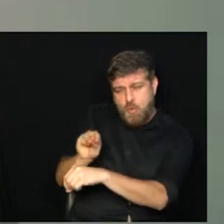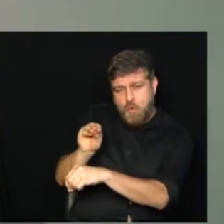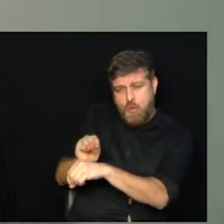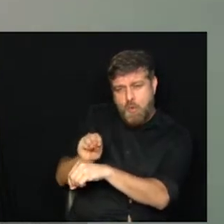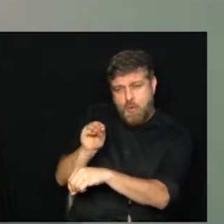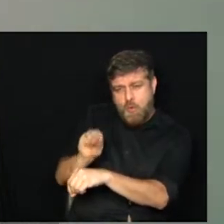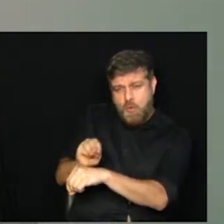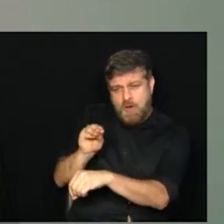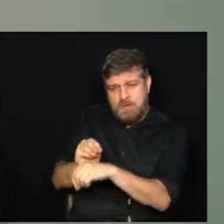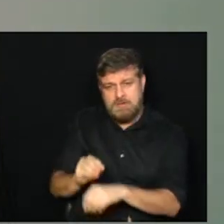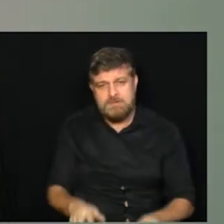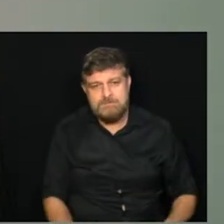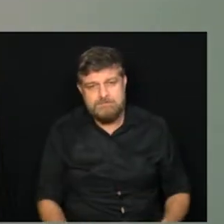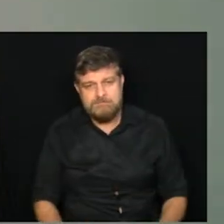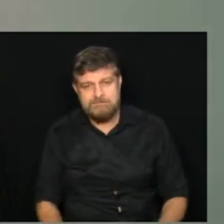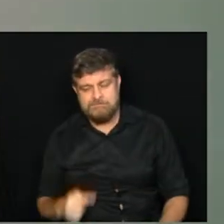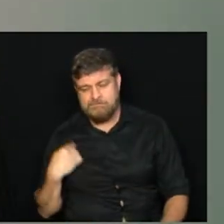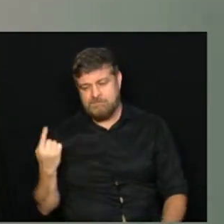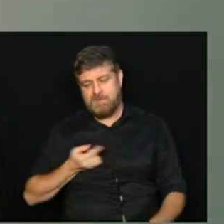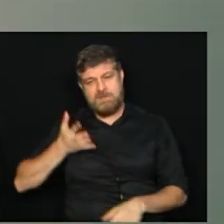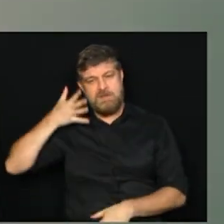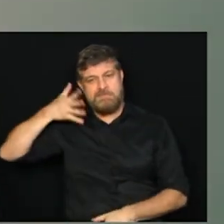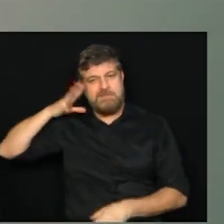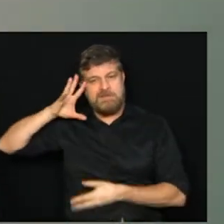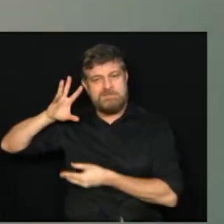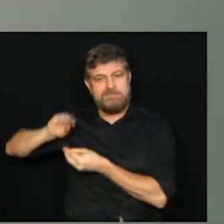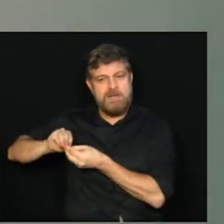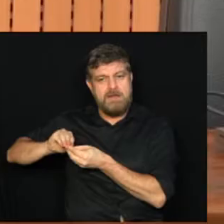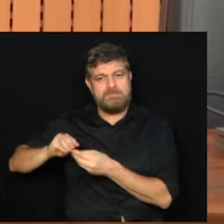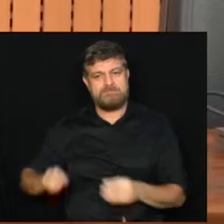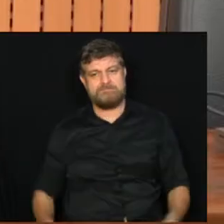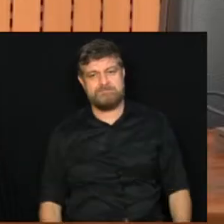Então, é essa a nossa fala.